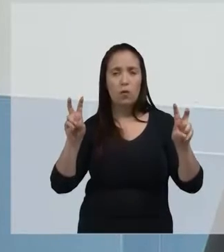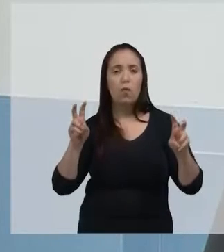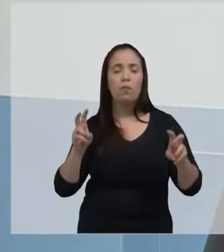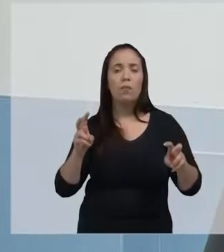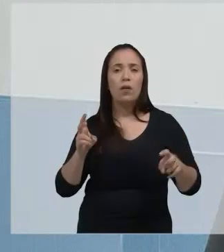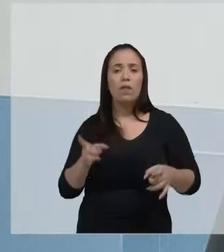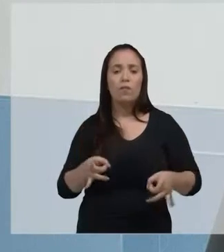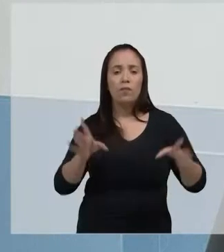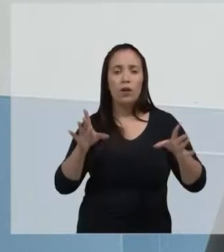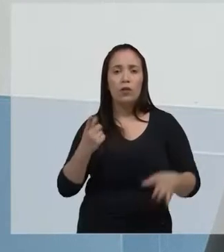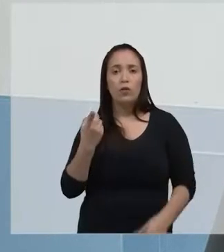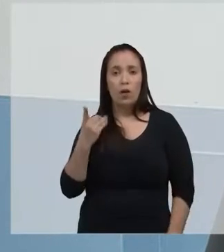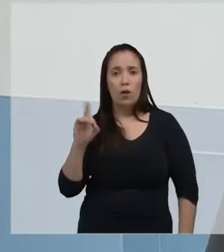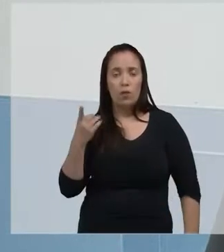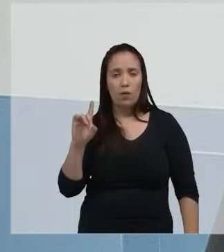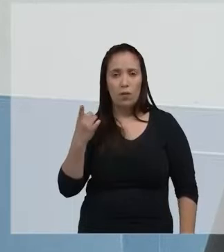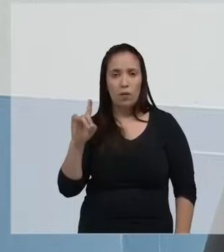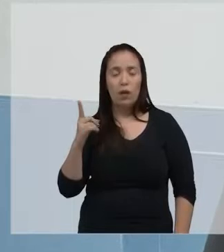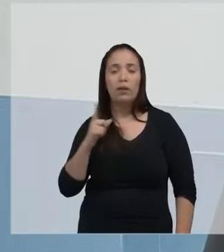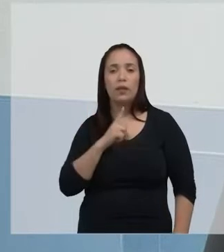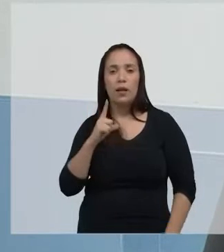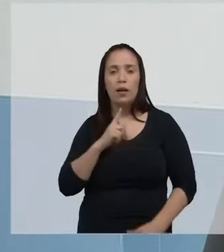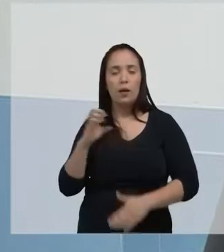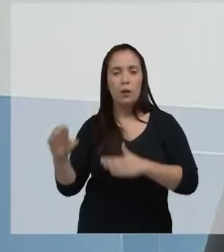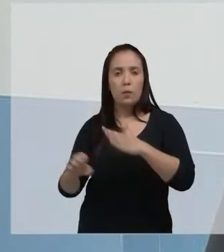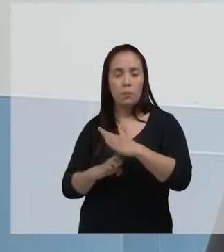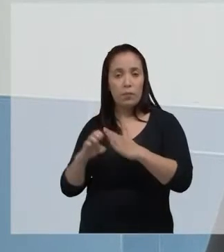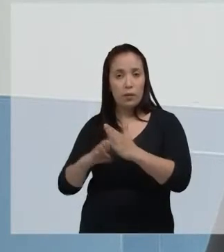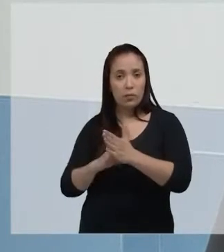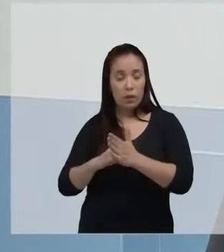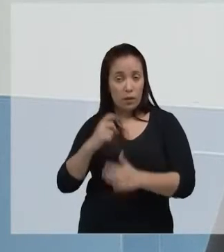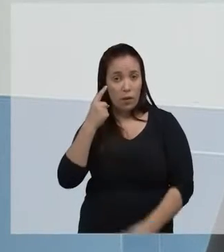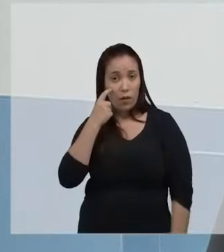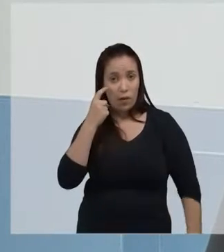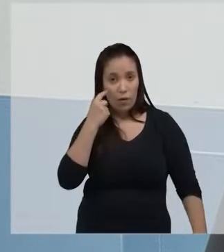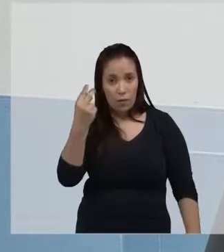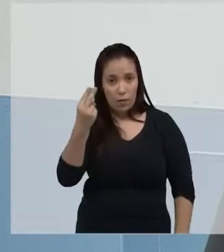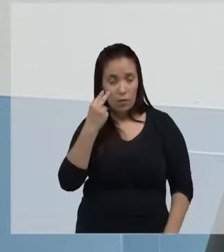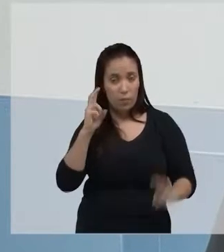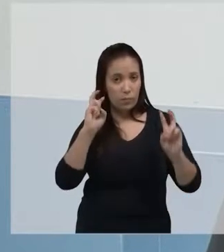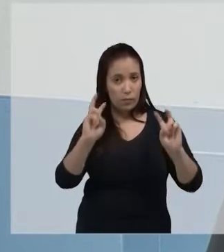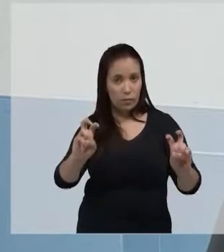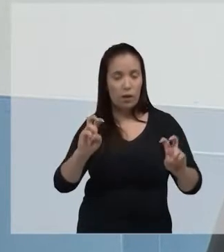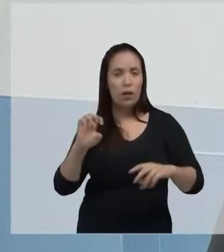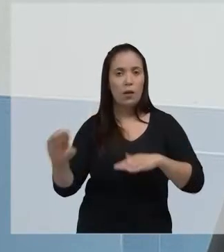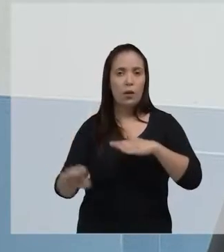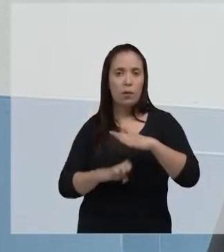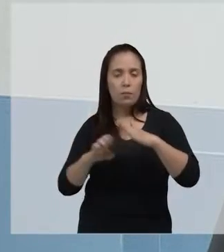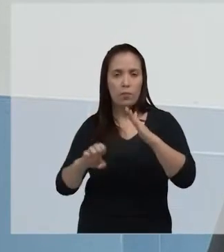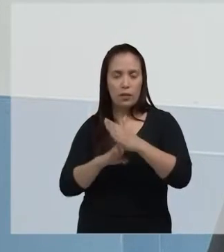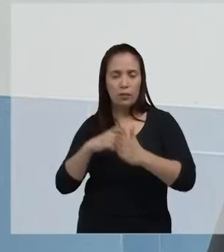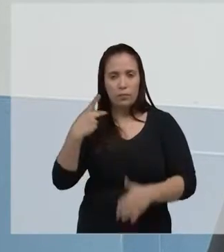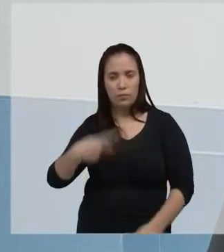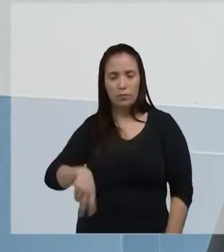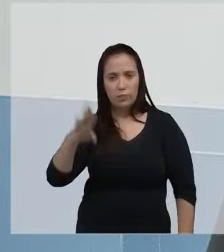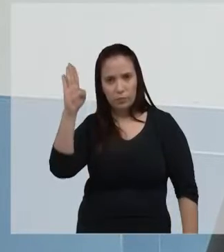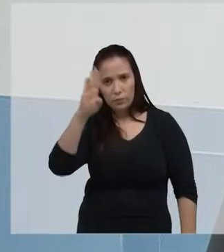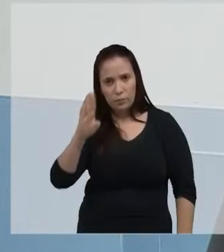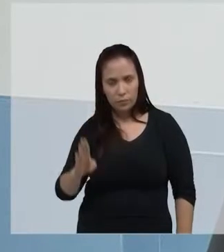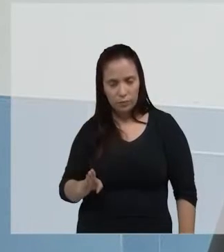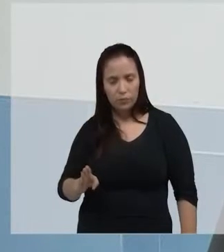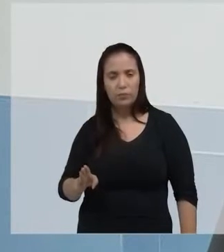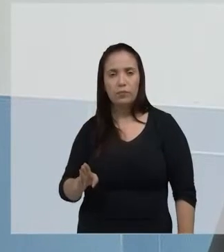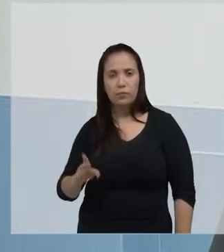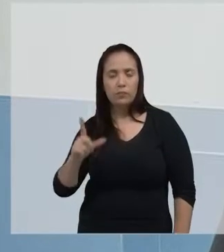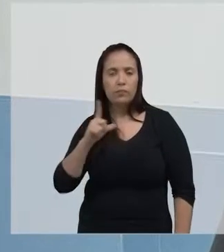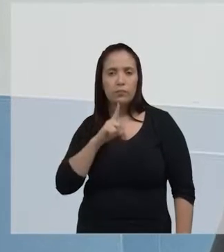compra e à venda de dólar que envolve empresários, presta atenção, grandes empresários desse país,